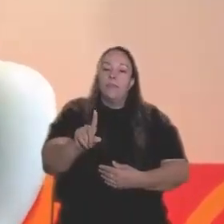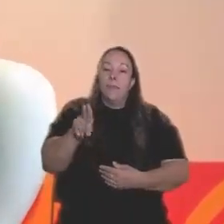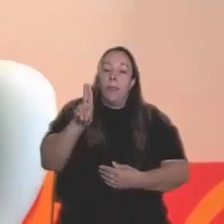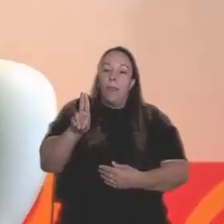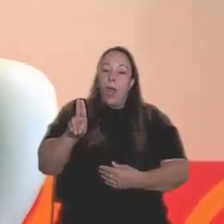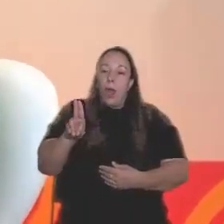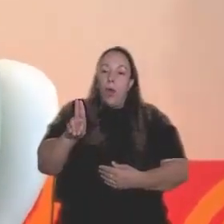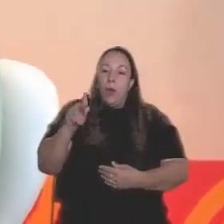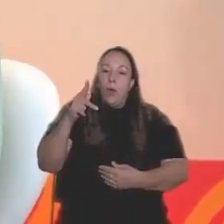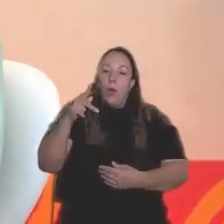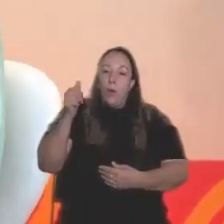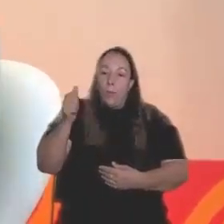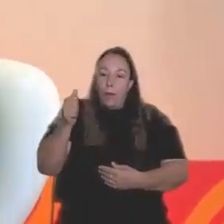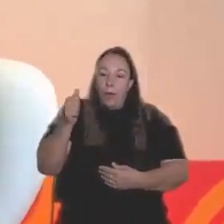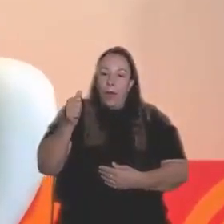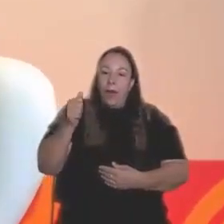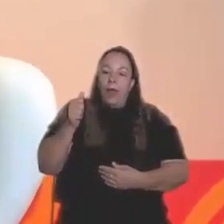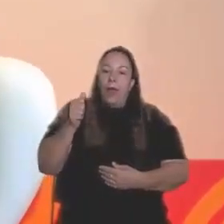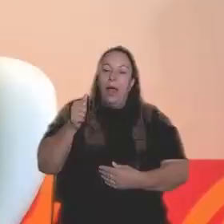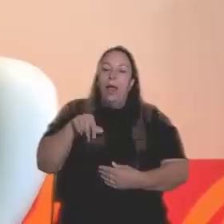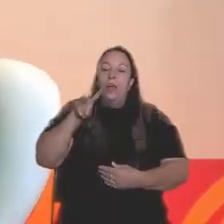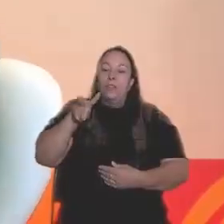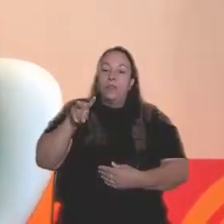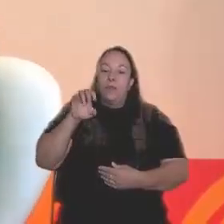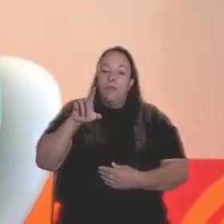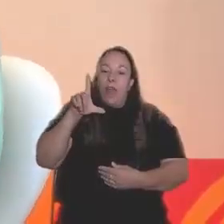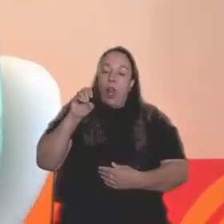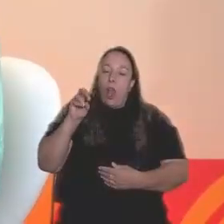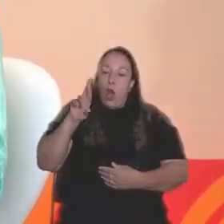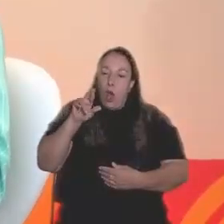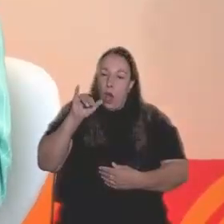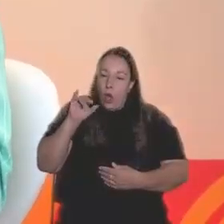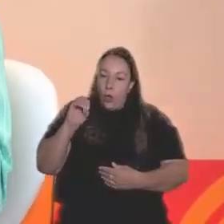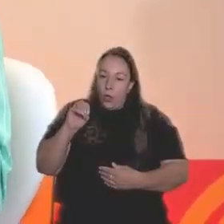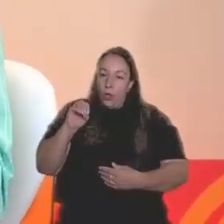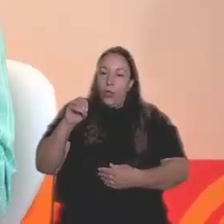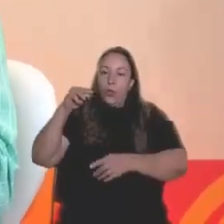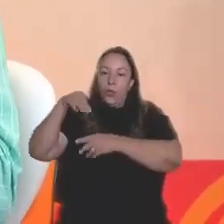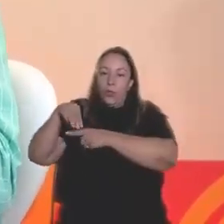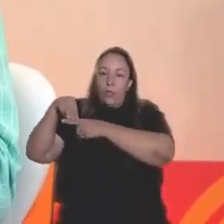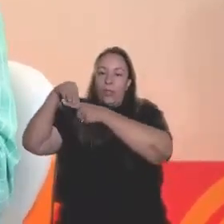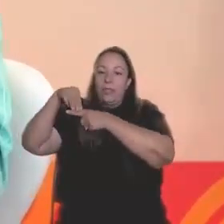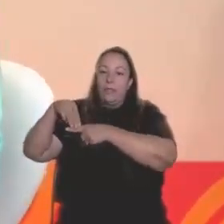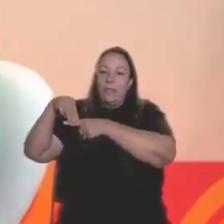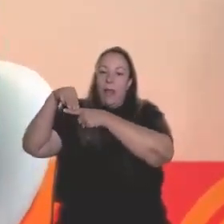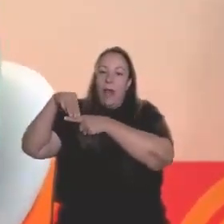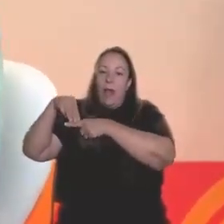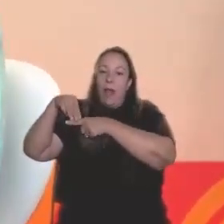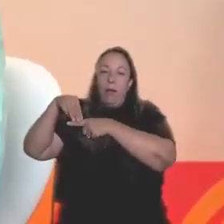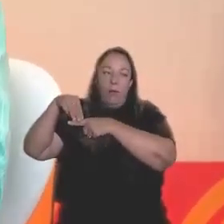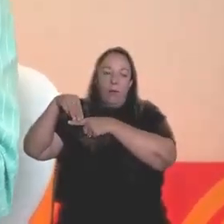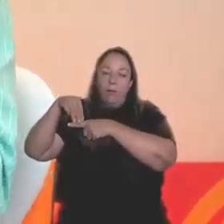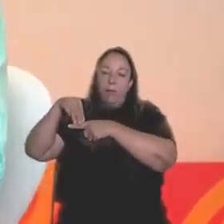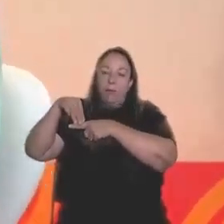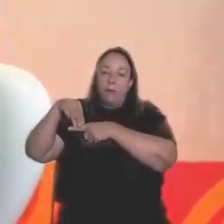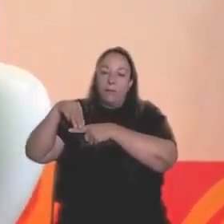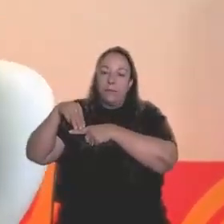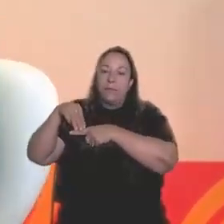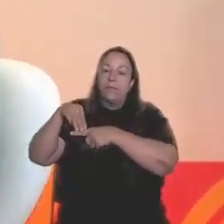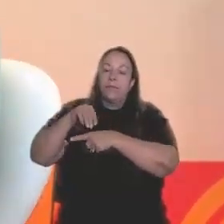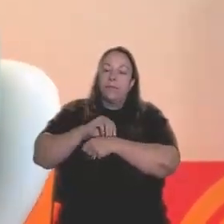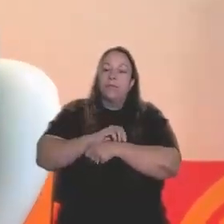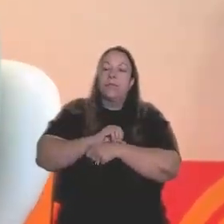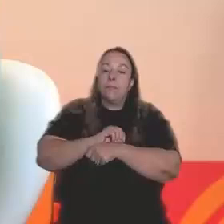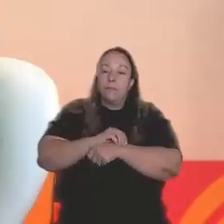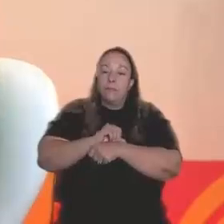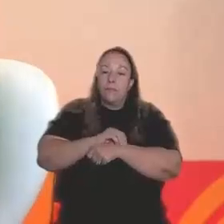UPA aqui de Araxá, a gente precisa fazer plantio, lá no velório municipal precisa fazer plantio. Então o pessoal começou a antenar, falou, opa, peraí, aqui cabia uma árvore, aqui daria para